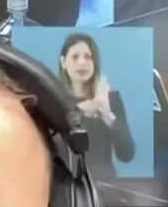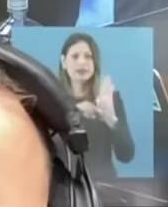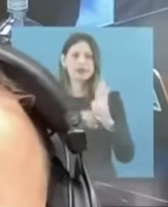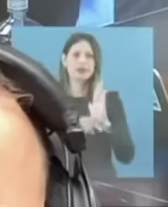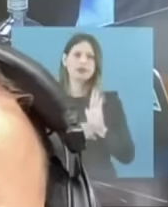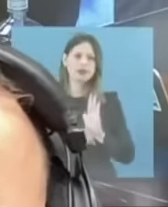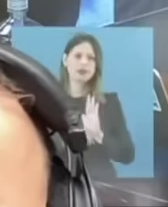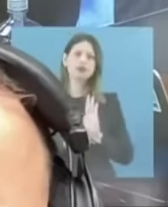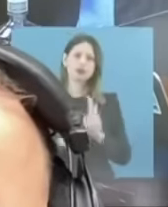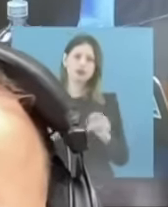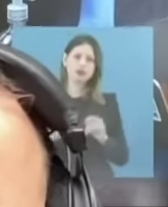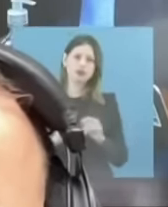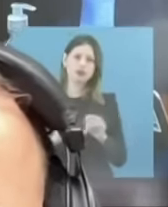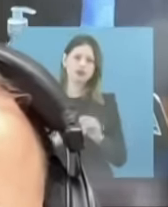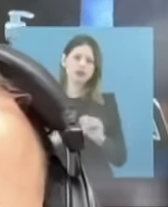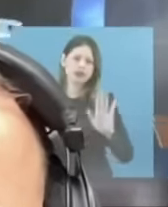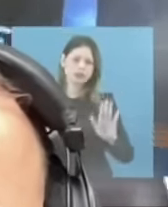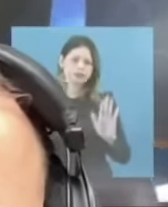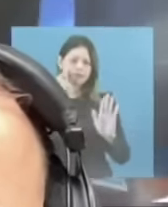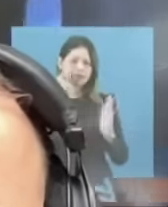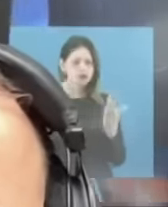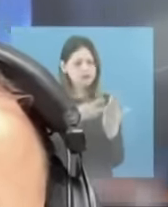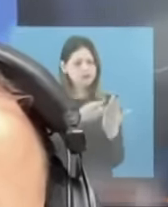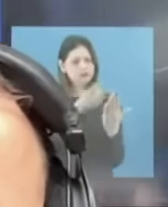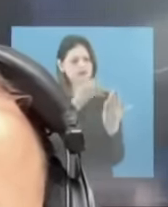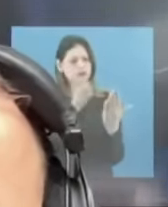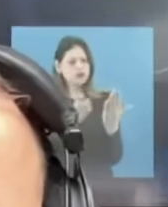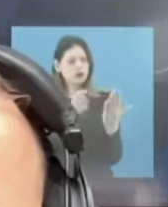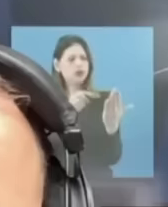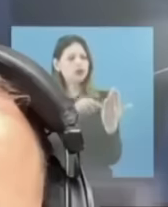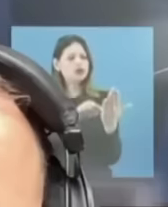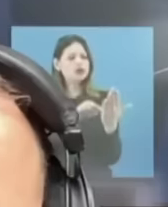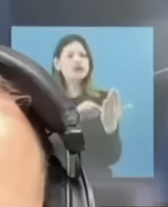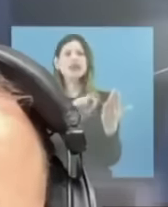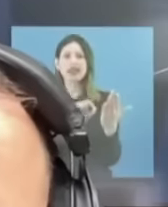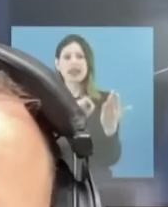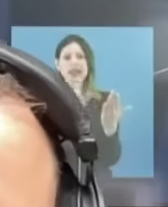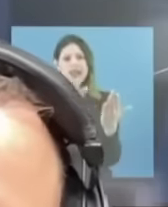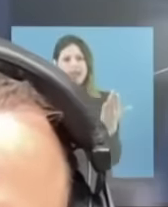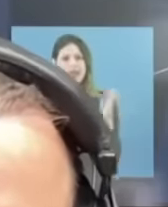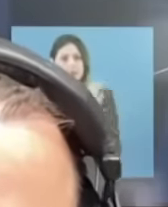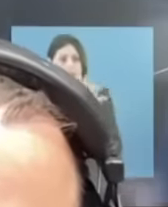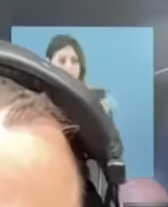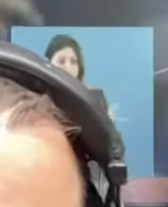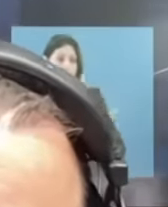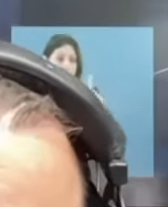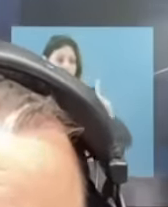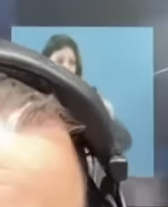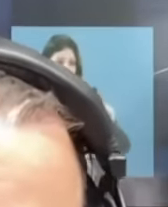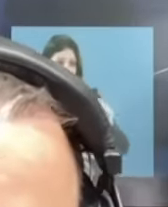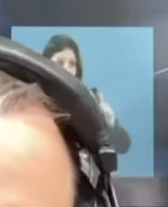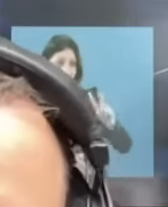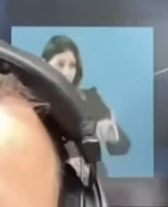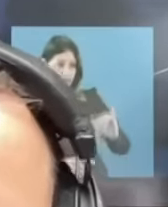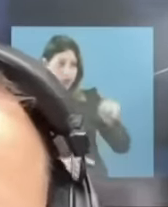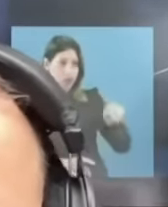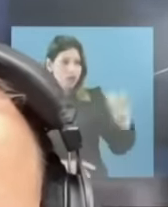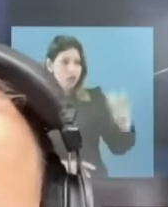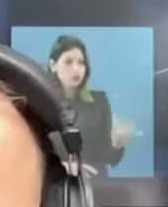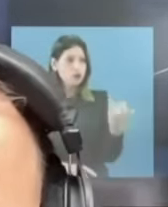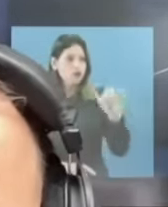disponibilizadas. Mas me chamou a atenção uma fala, eu acho que foi a do Davi, onde ele nos disse que em algum momento